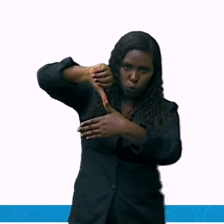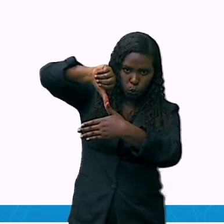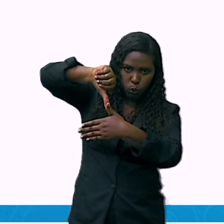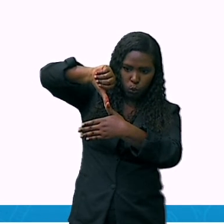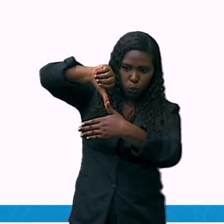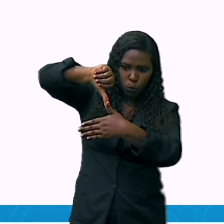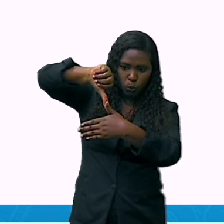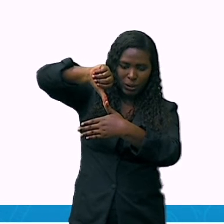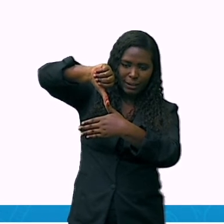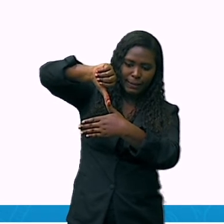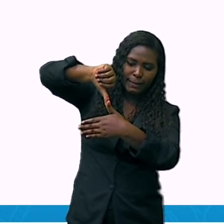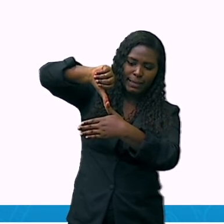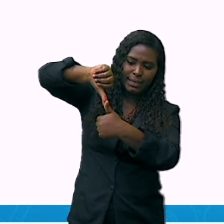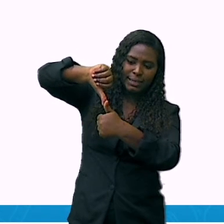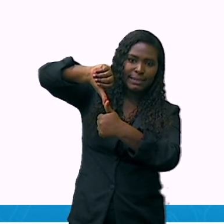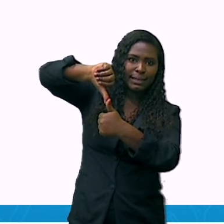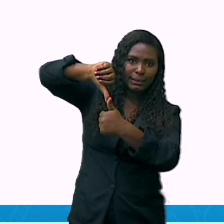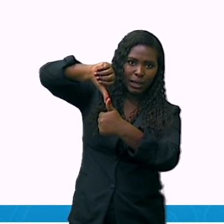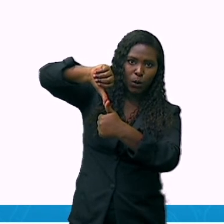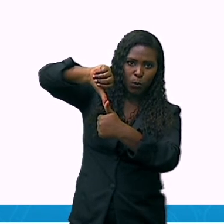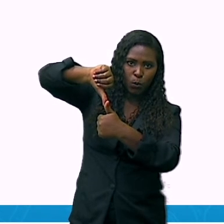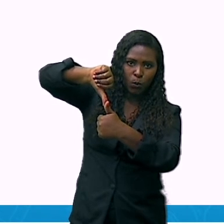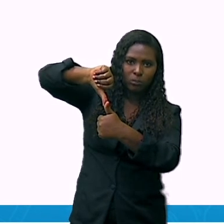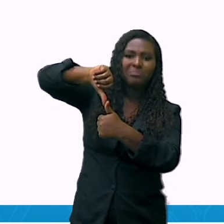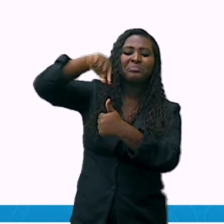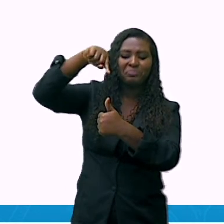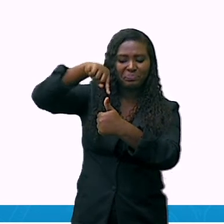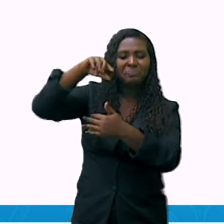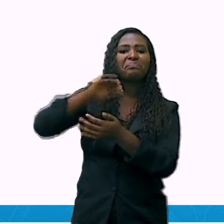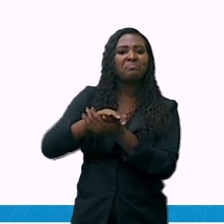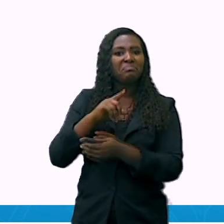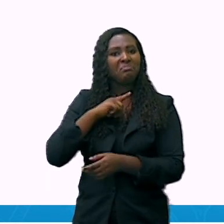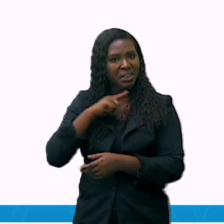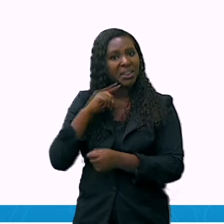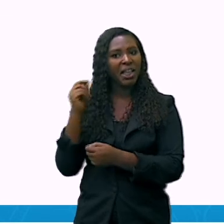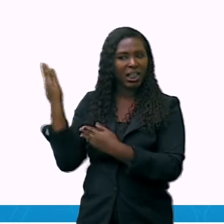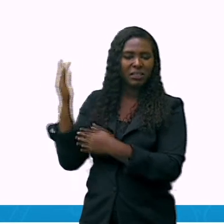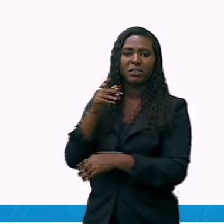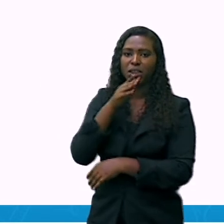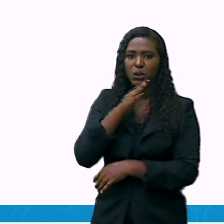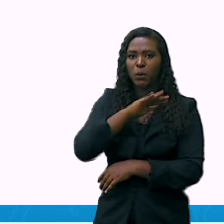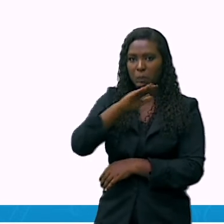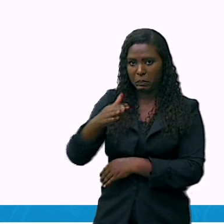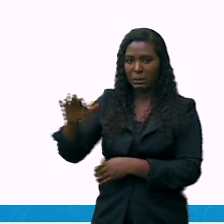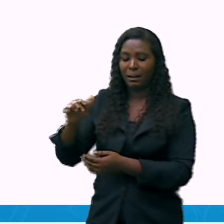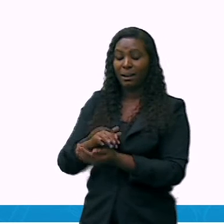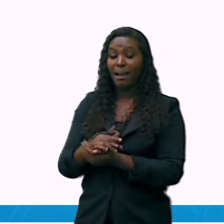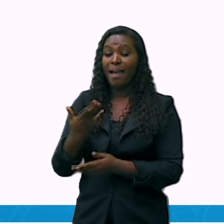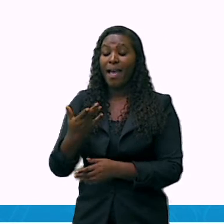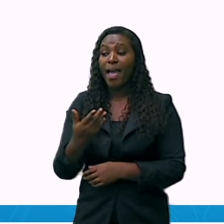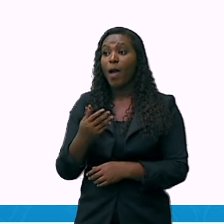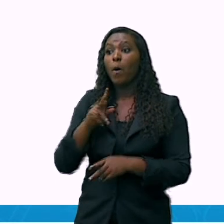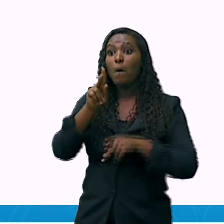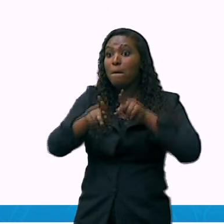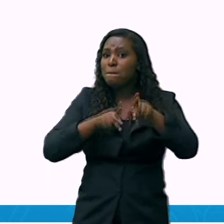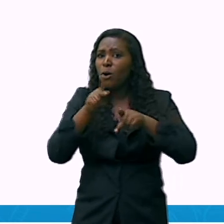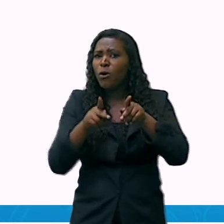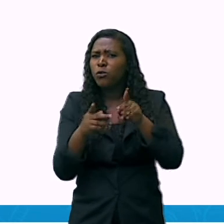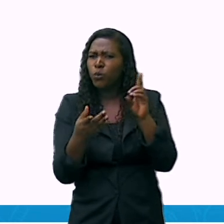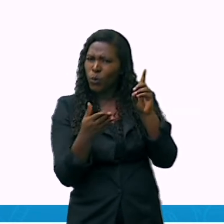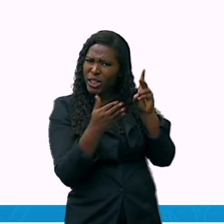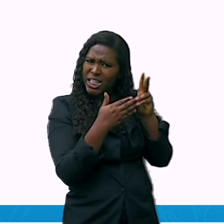grupos indígenas que habitavam a região antes da colonização europeia.